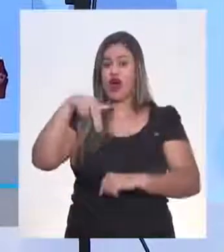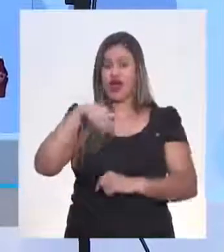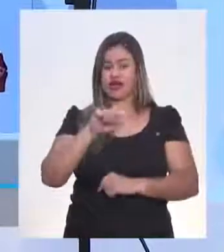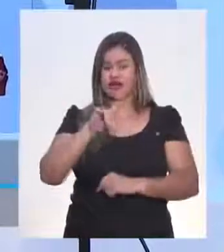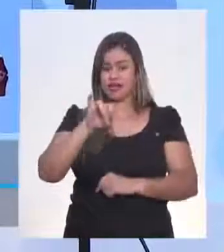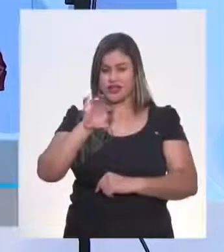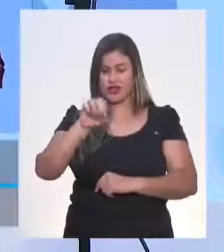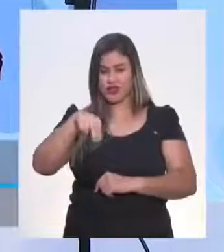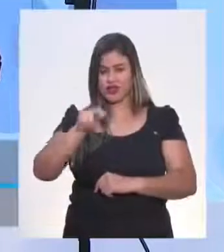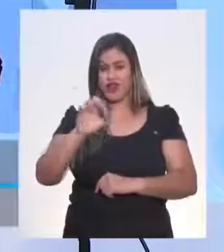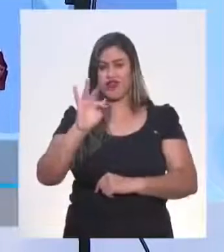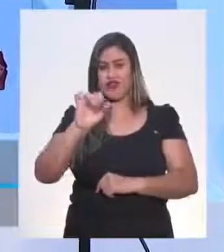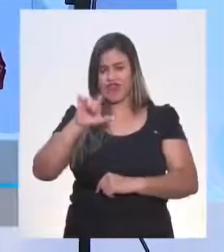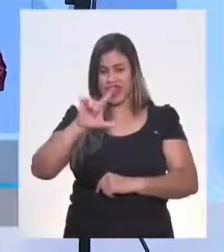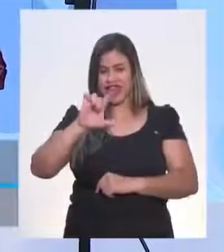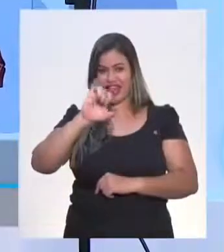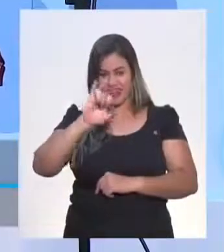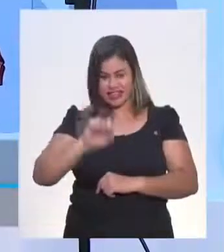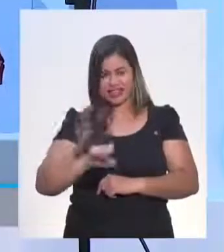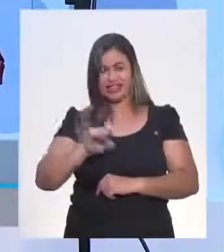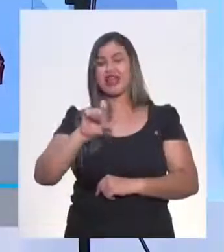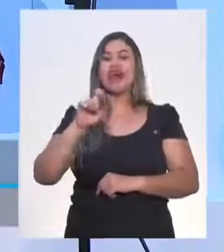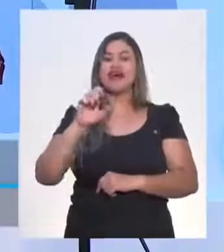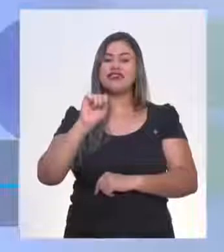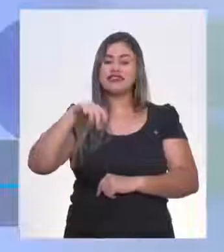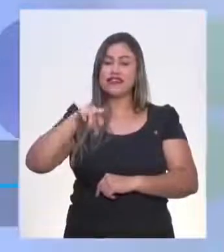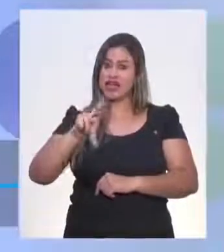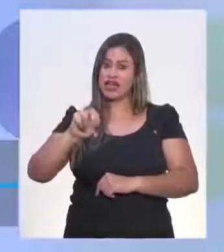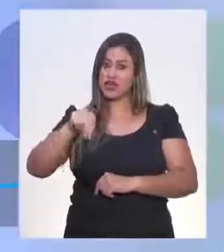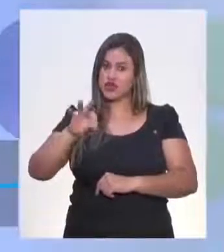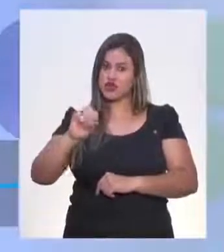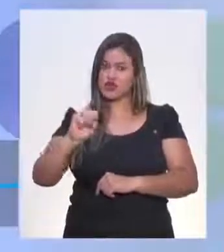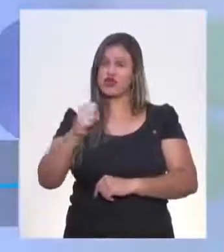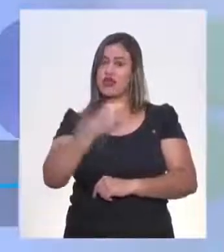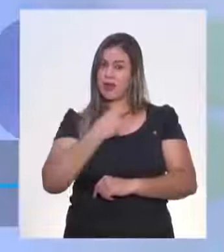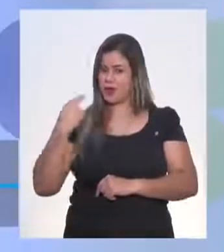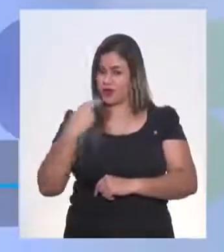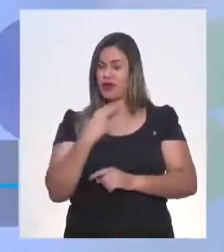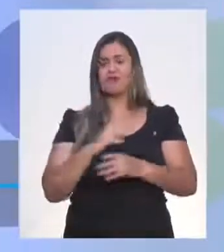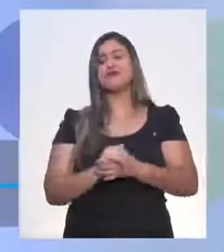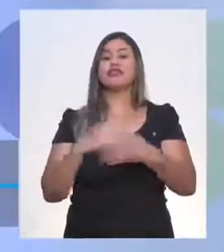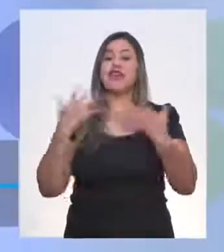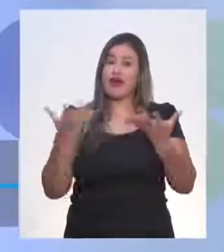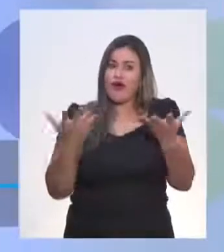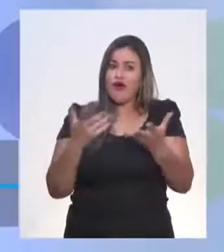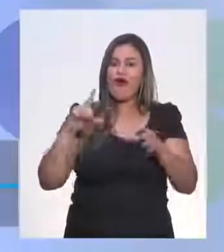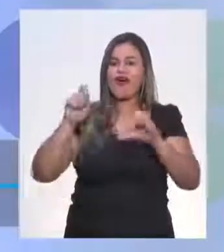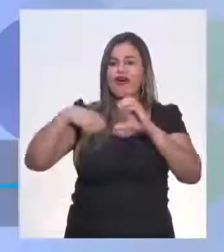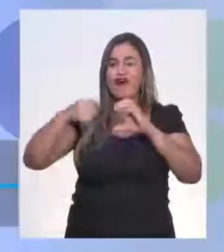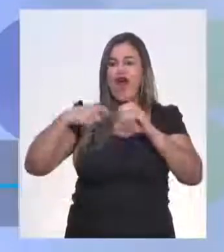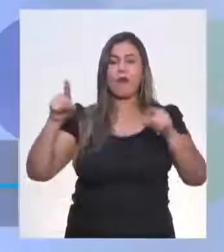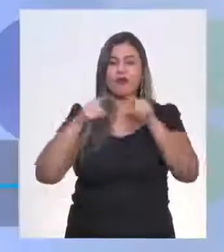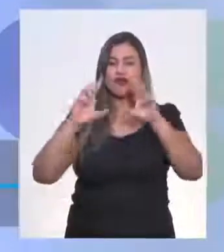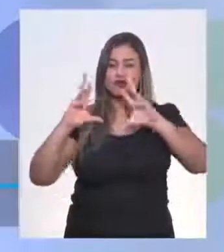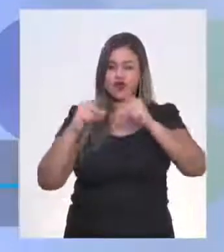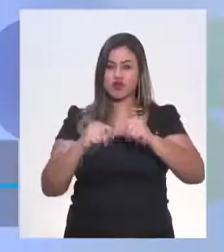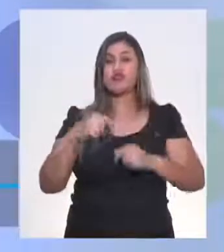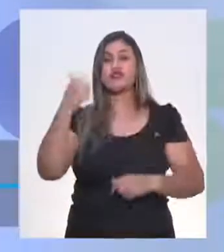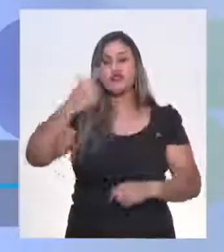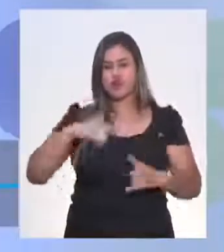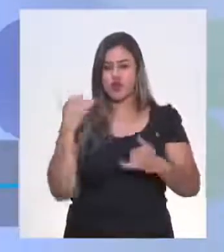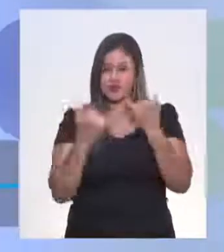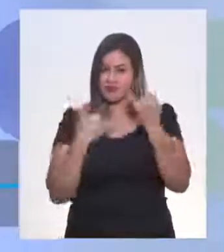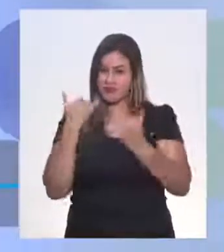Anderson Félix dos Santos que é o meu nome não é professor está devendo a música completa no canal Vamos lá turma mais um